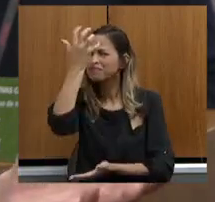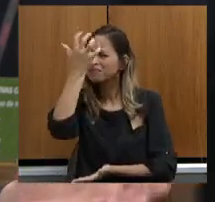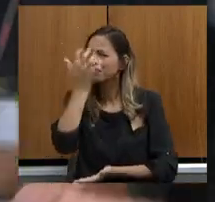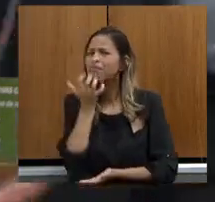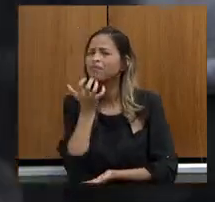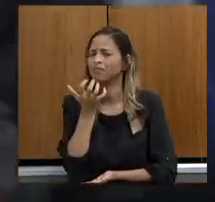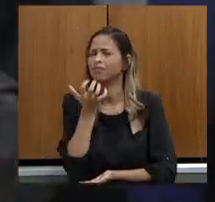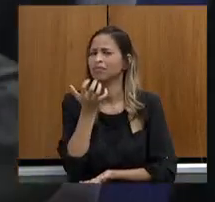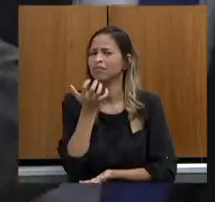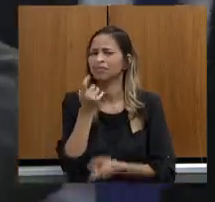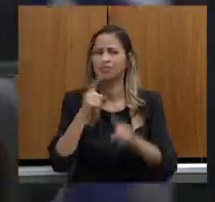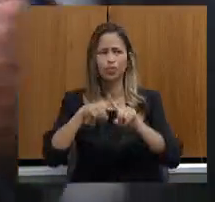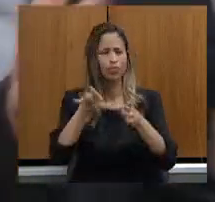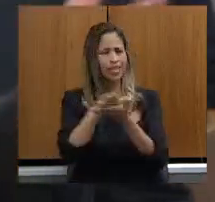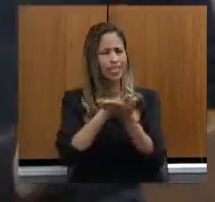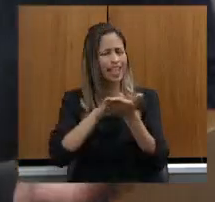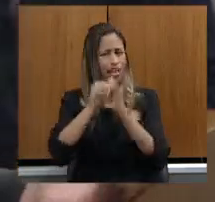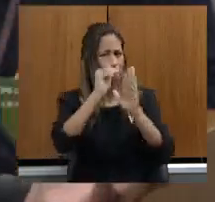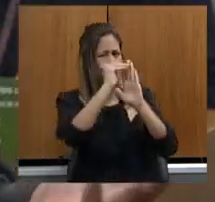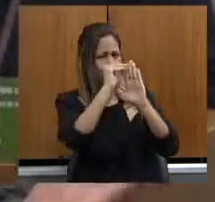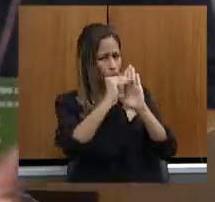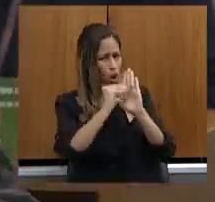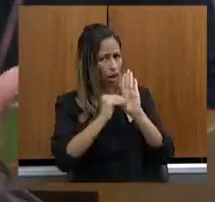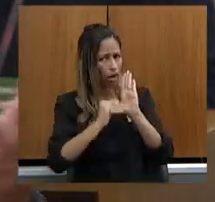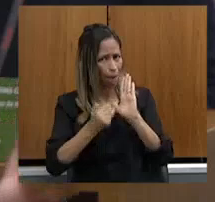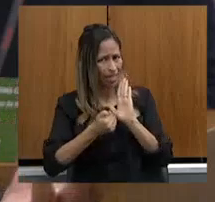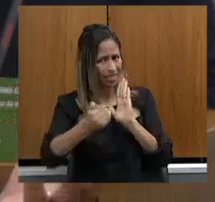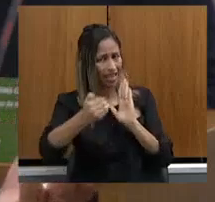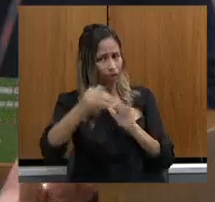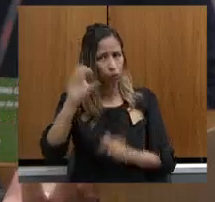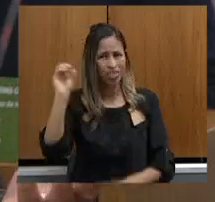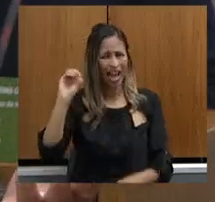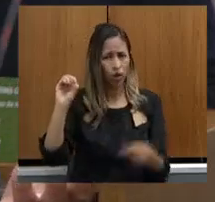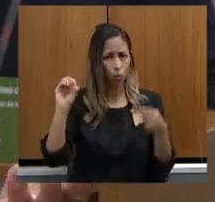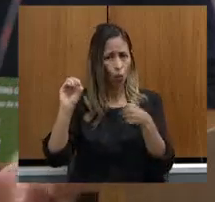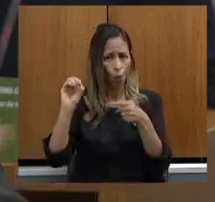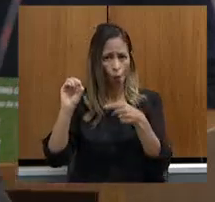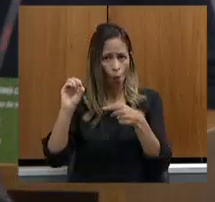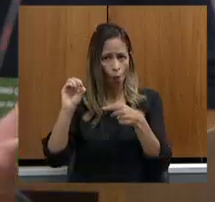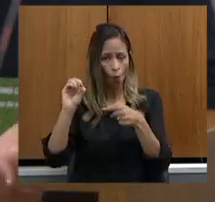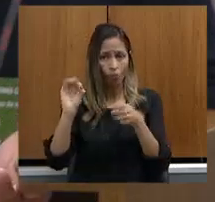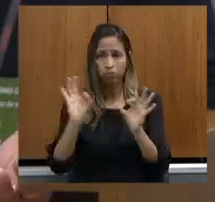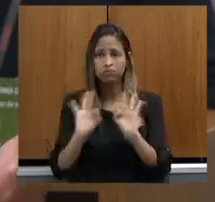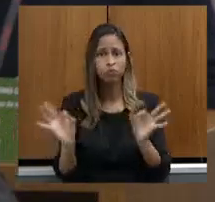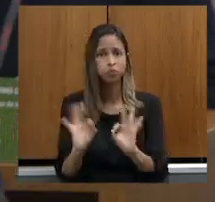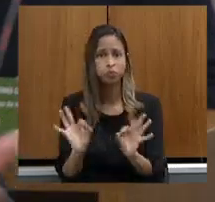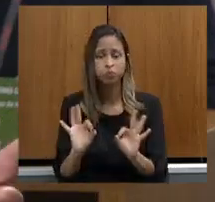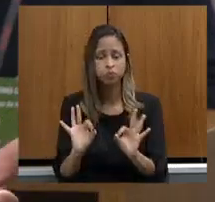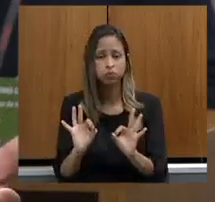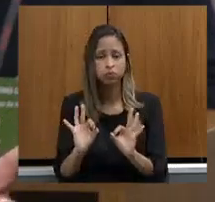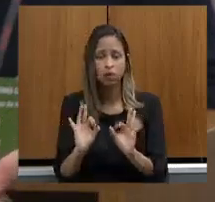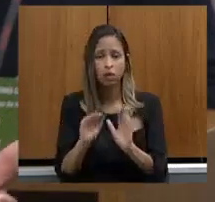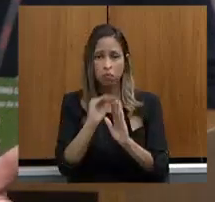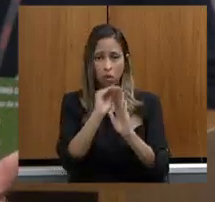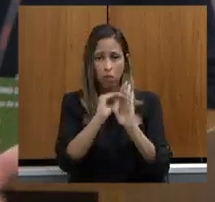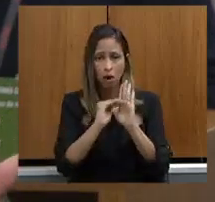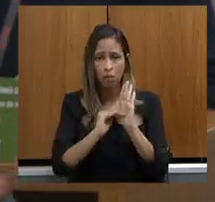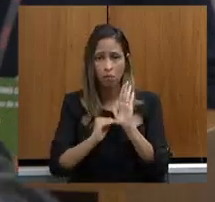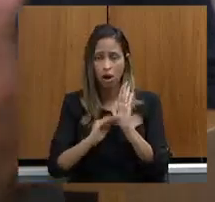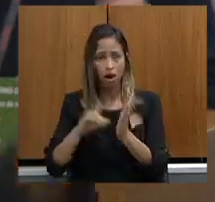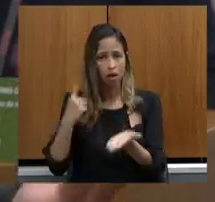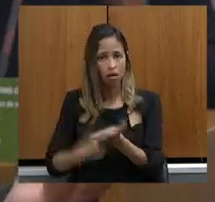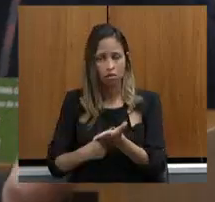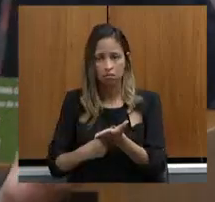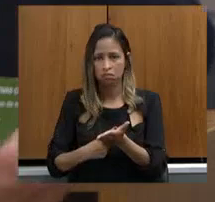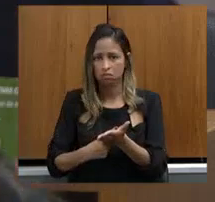não tem nenhum programa iniciado zero zero não tem nada do acordo